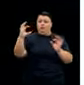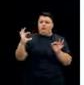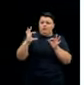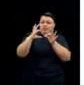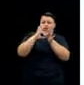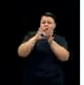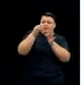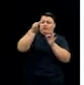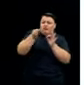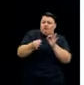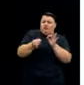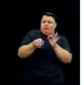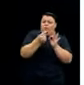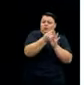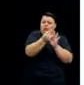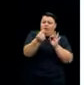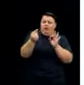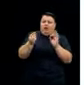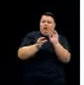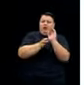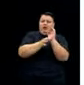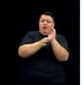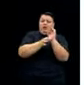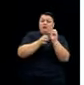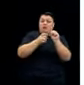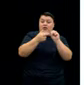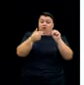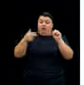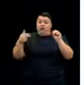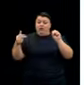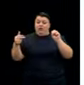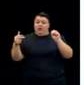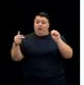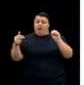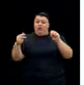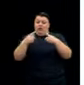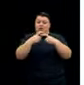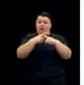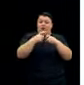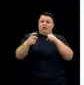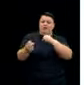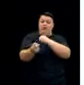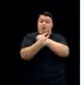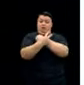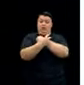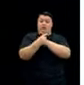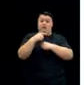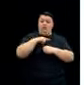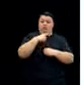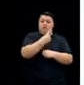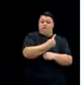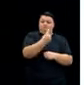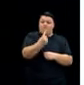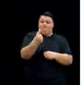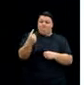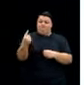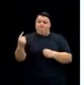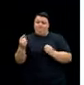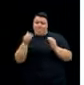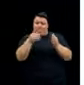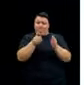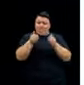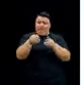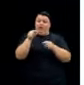para cada antígeno tem determinado anticorpo, isso é a especificidade do anticorpo. Aí